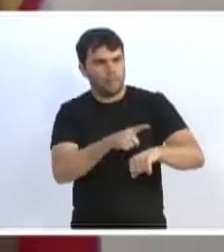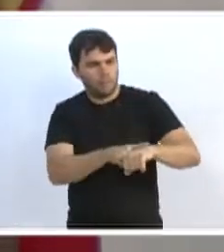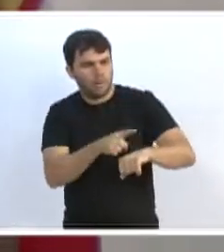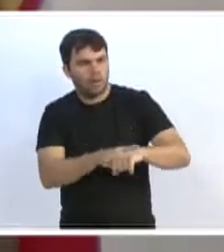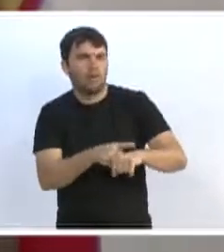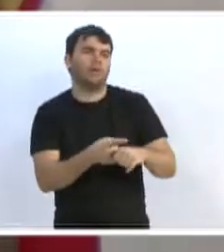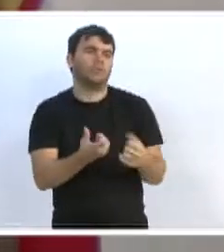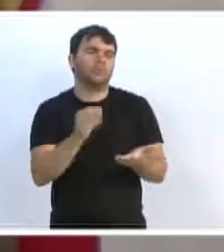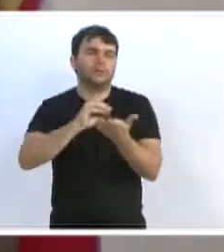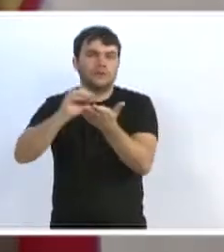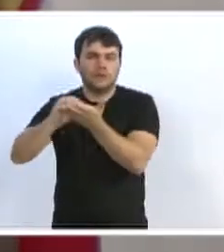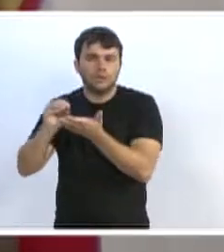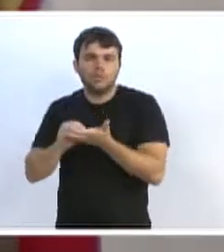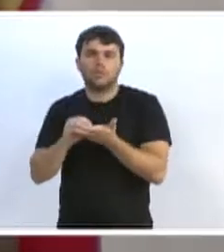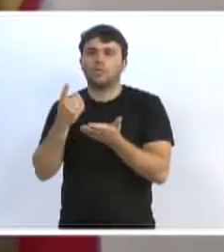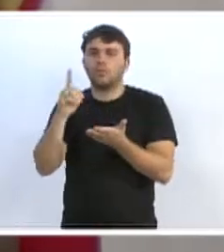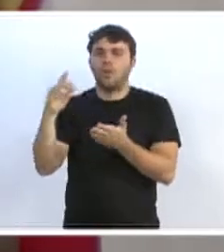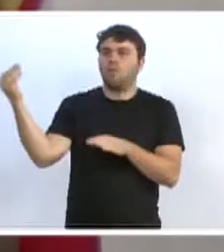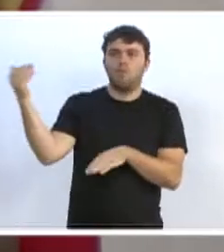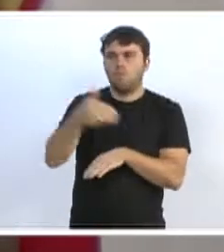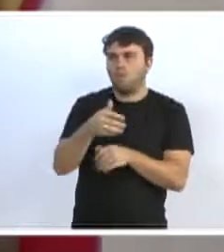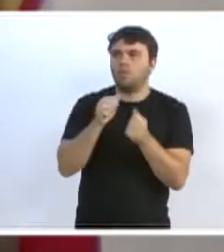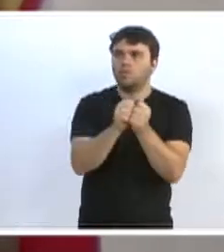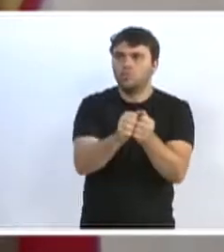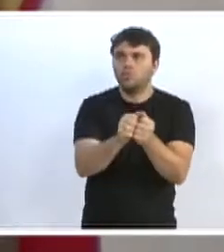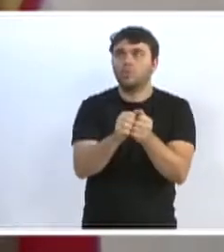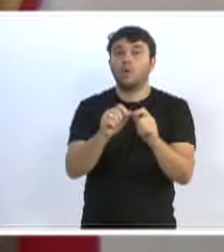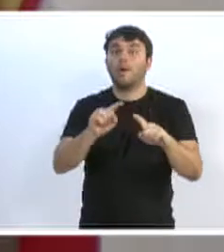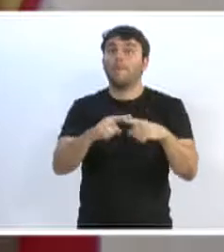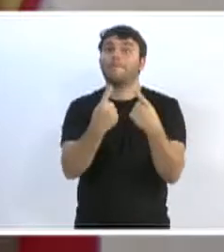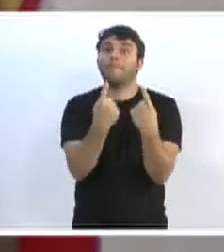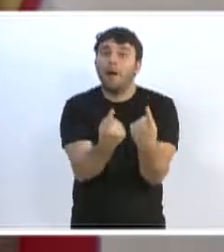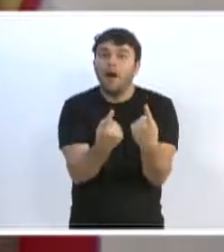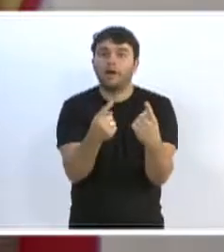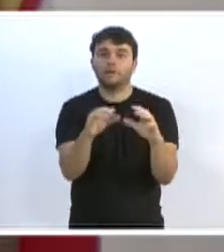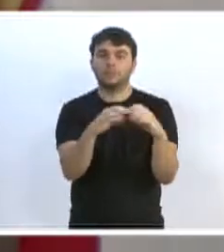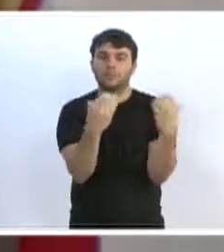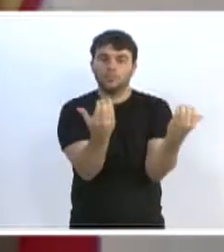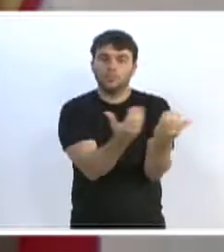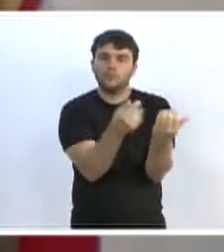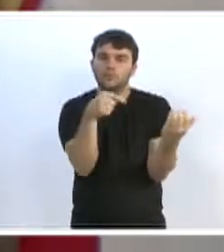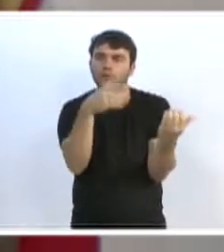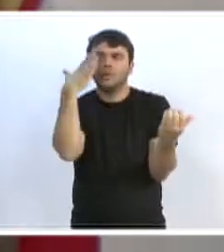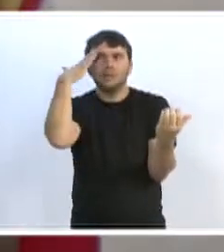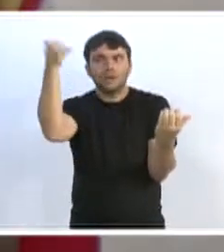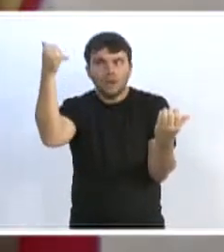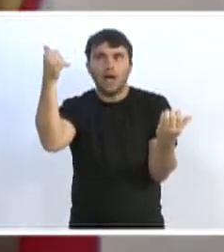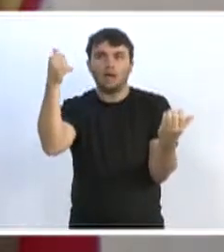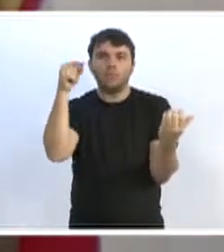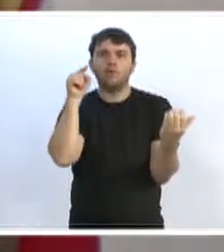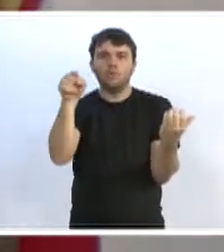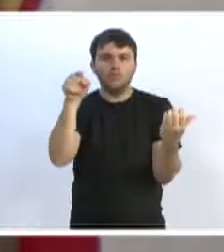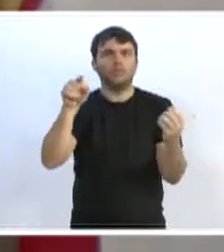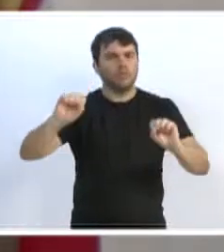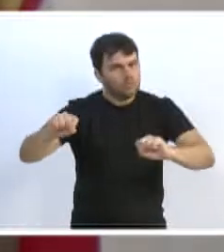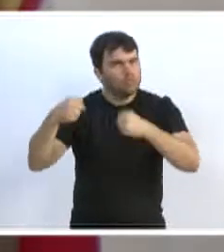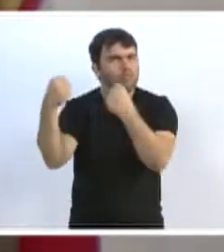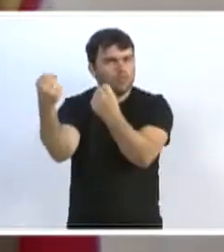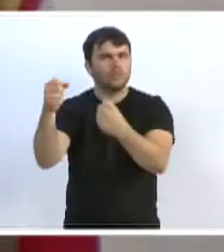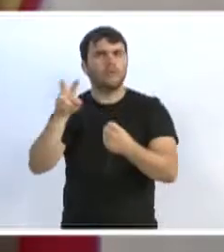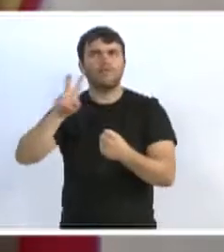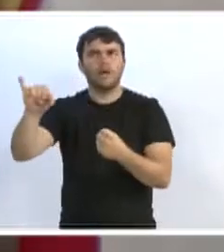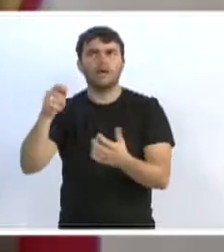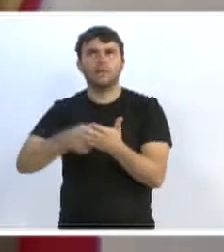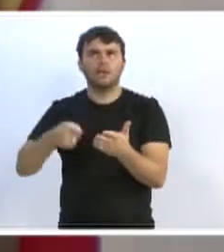os secretários não atenderam o senhor ou coisa parecida, mas a comunidade sabe do esforço que Vossa Excelência vem fazendo para